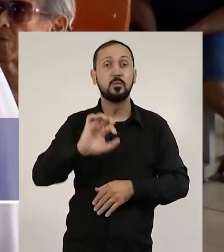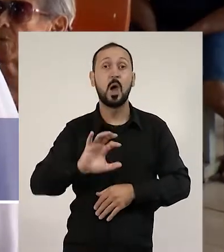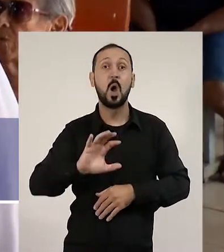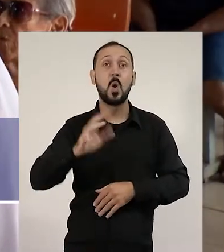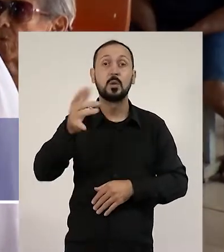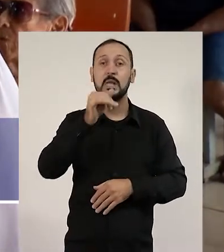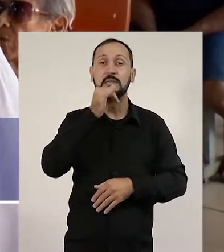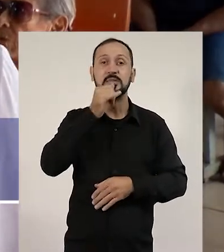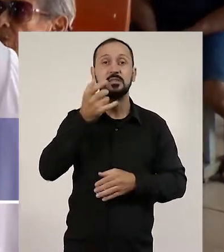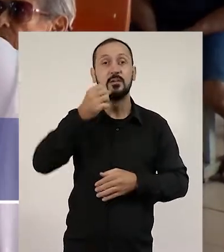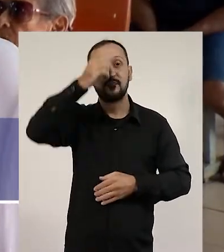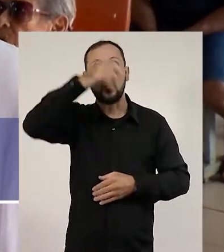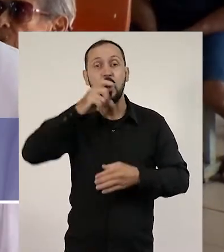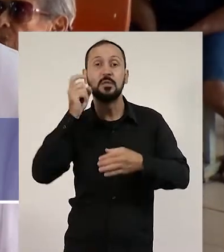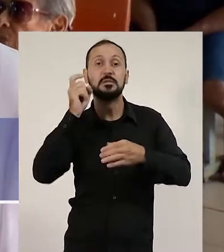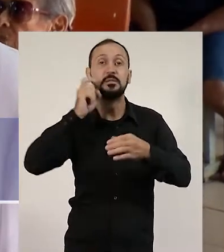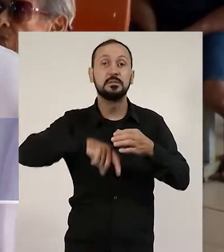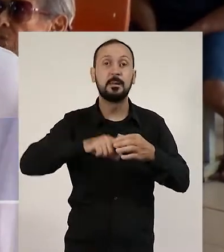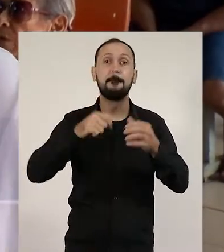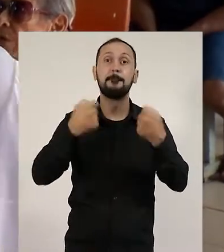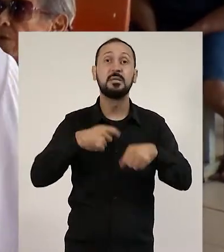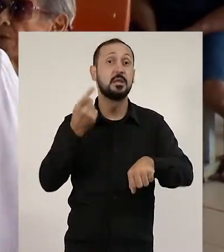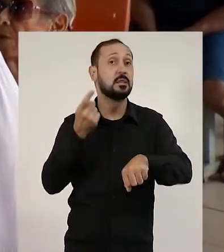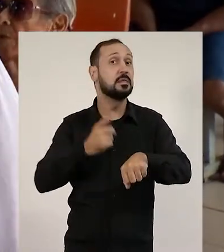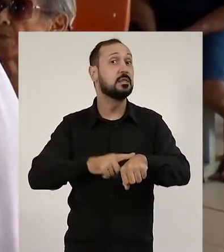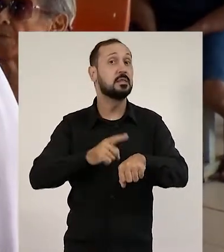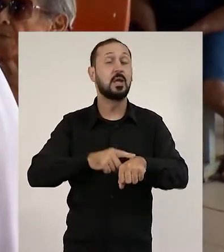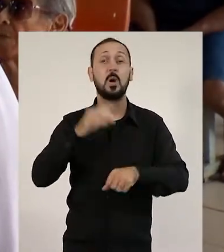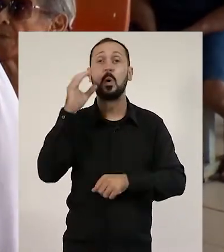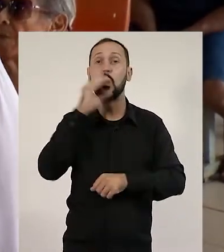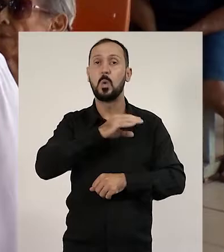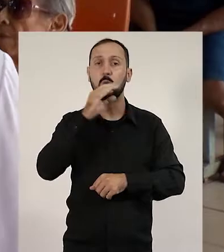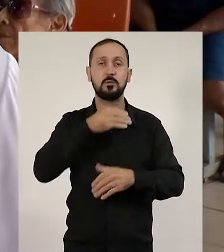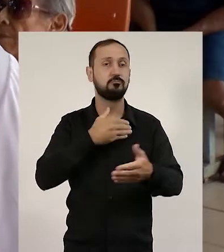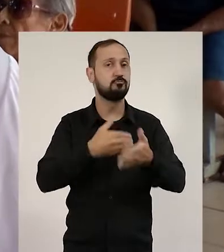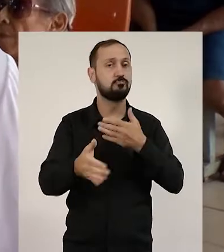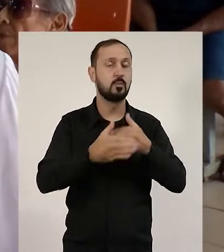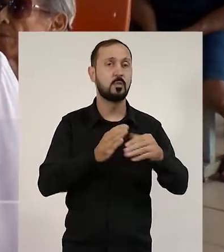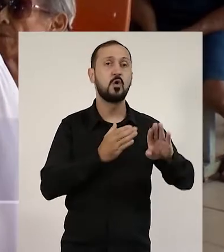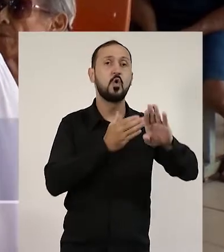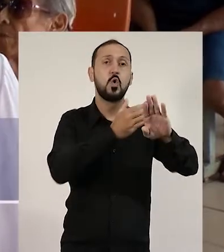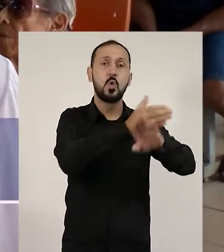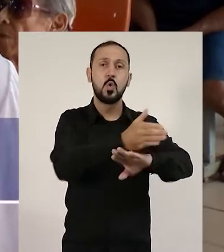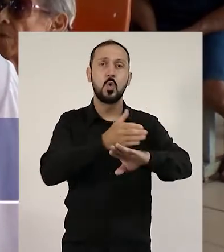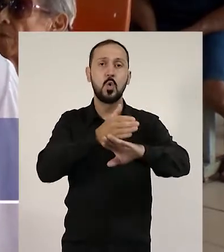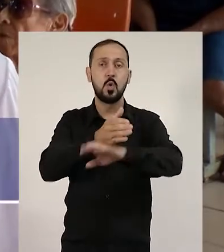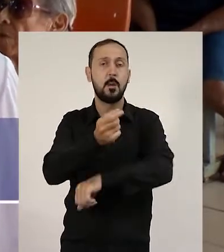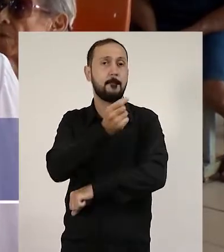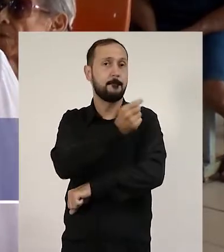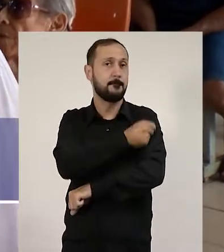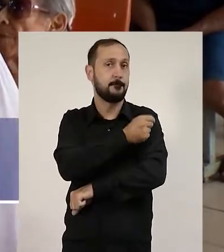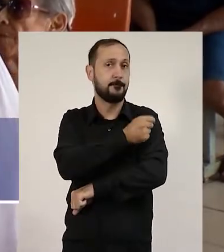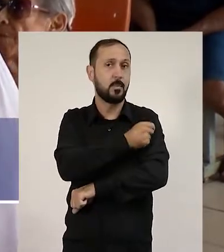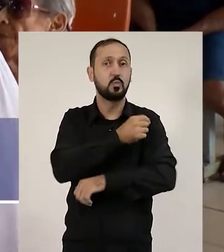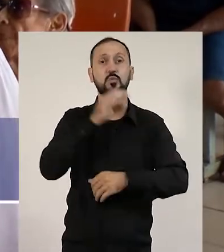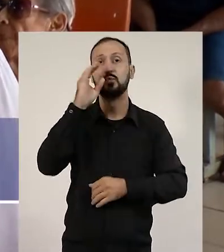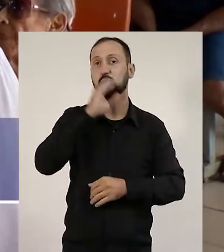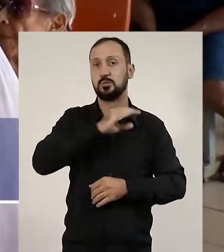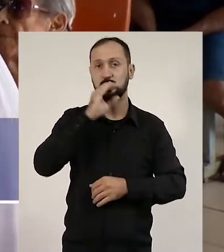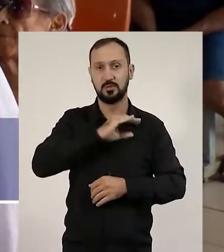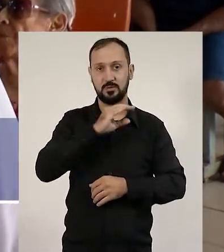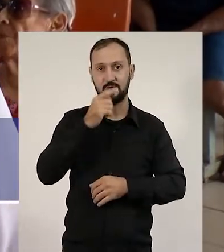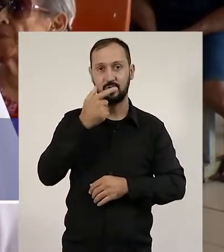casos de violência sexual, deve-se procurar imediatamente qualquer posto de saúde 24